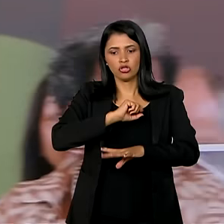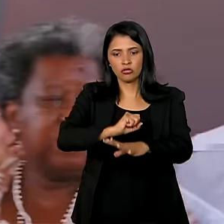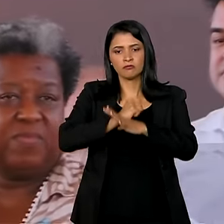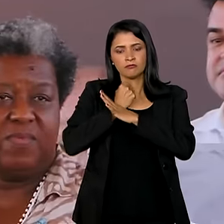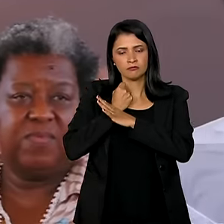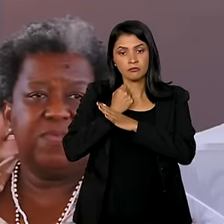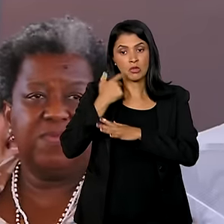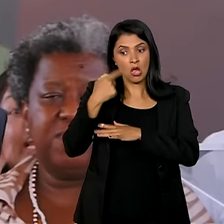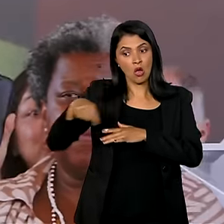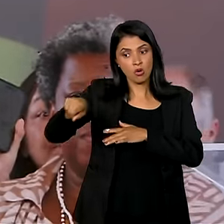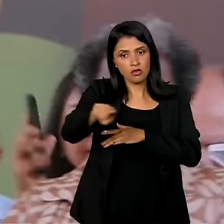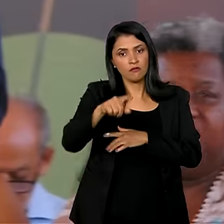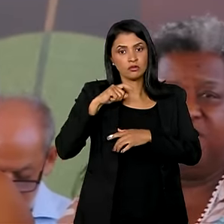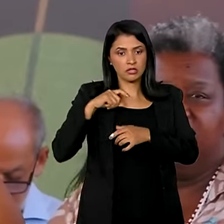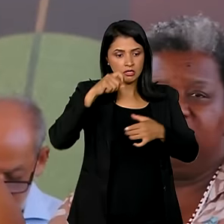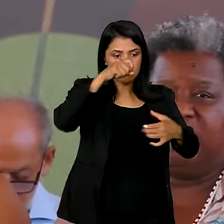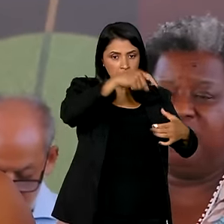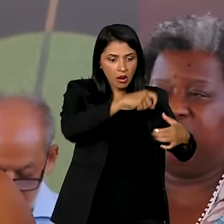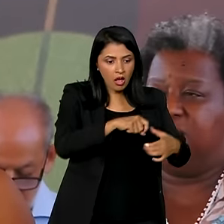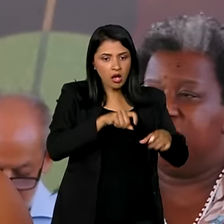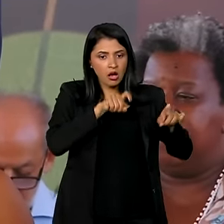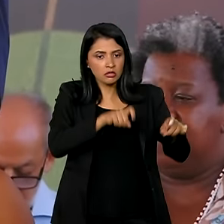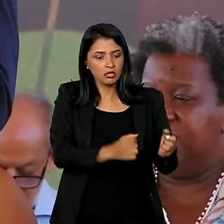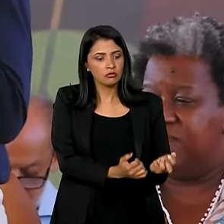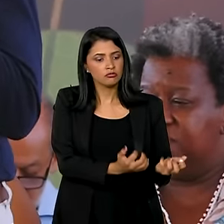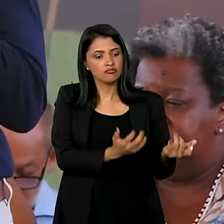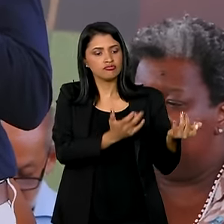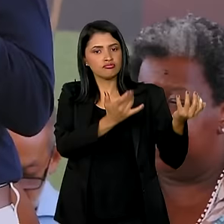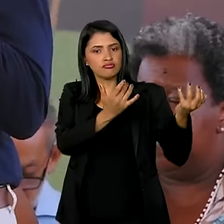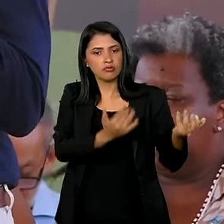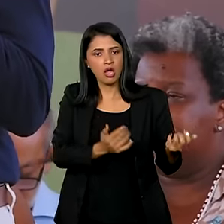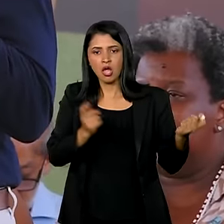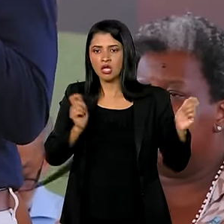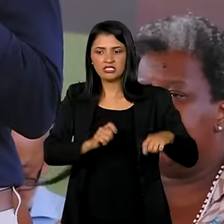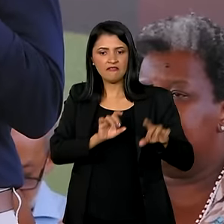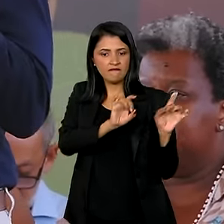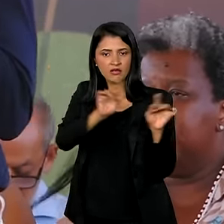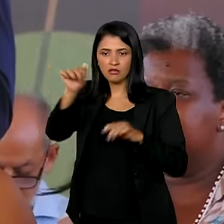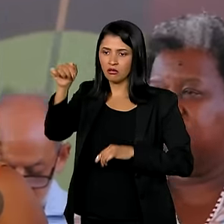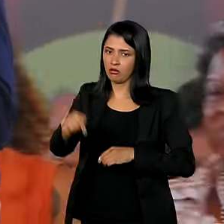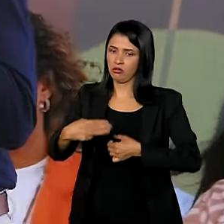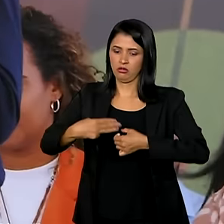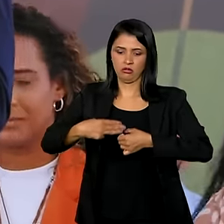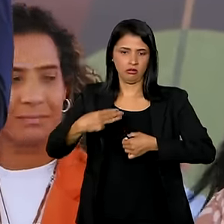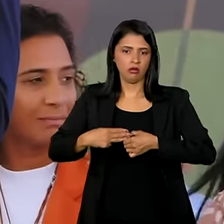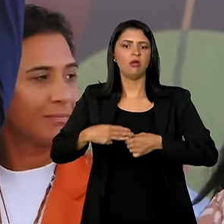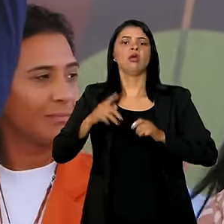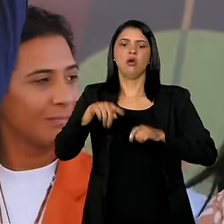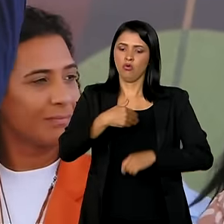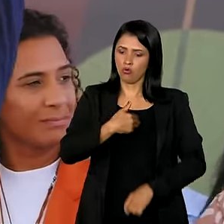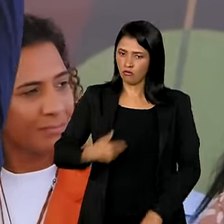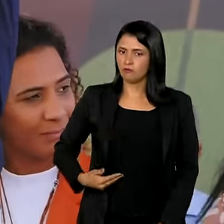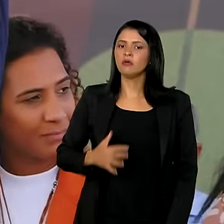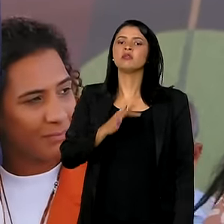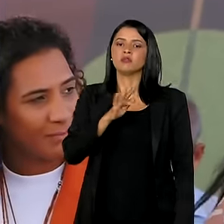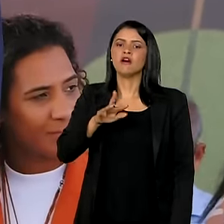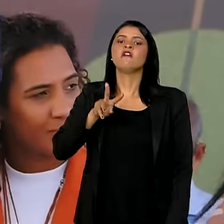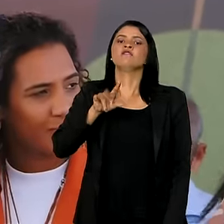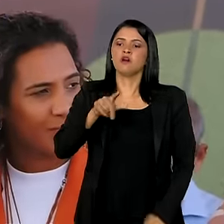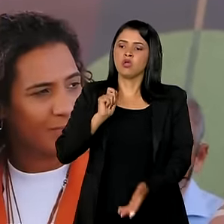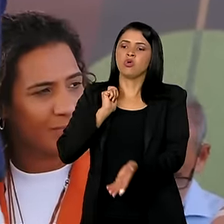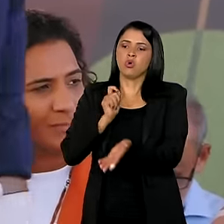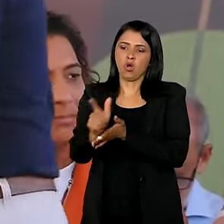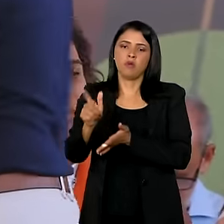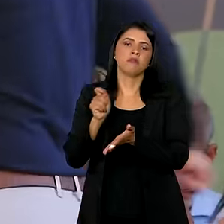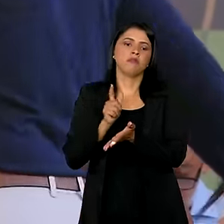que aquilo que vocês produzem, se não tiver possibilidade de vender aqui no município, o governo federal vai